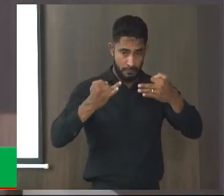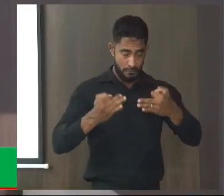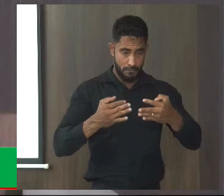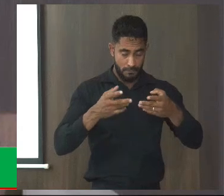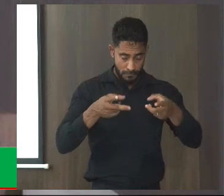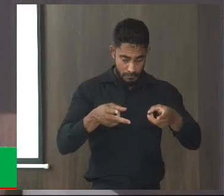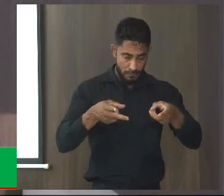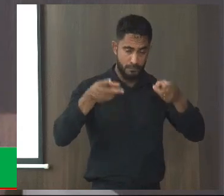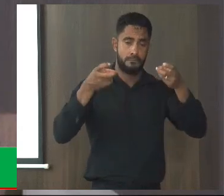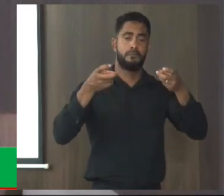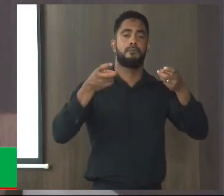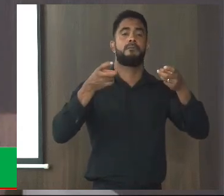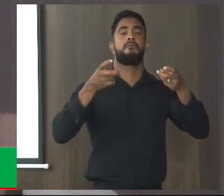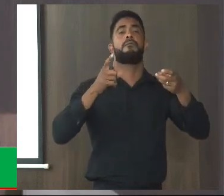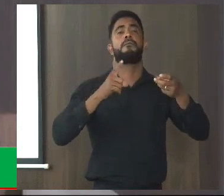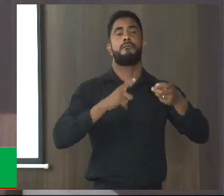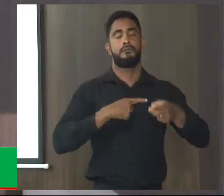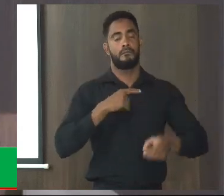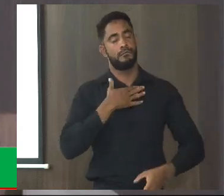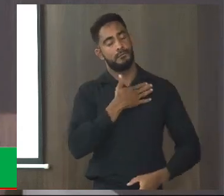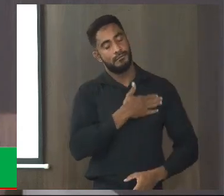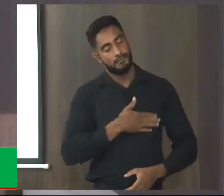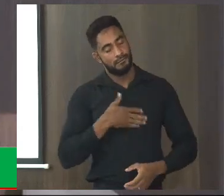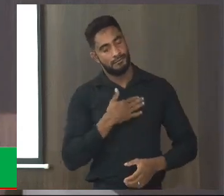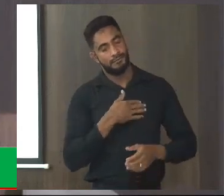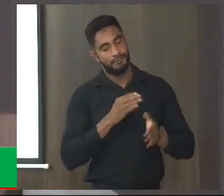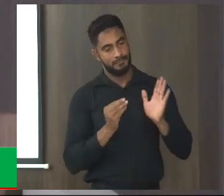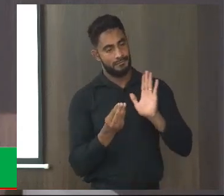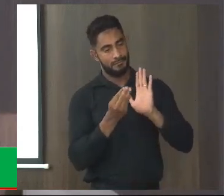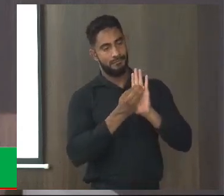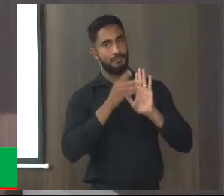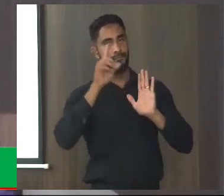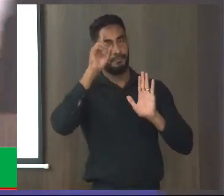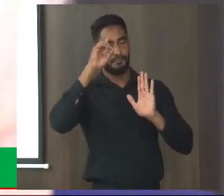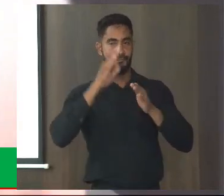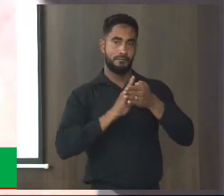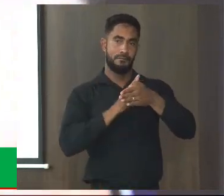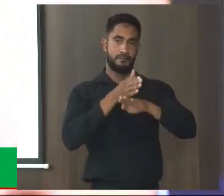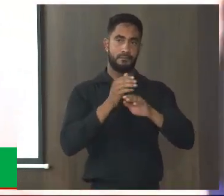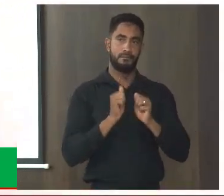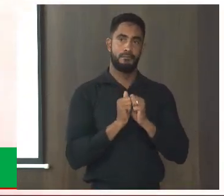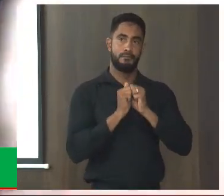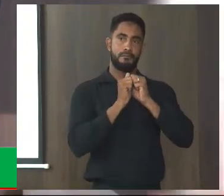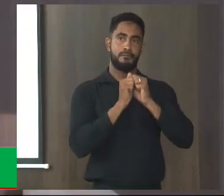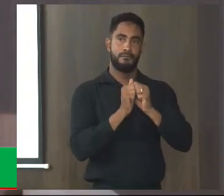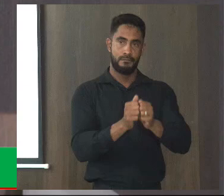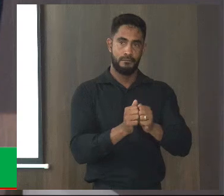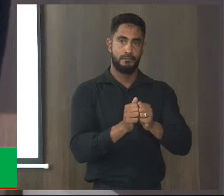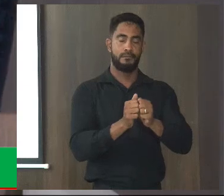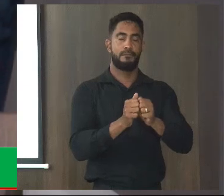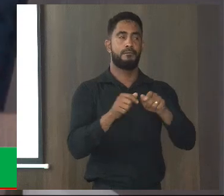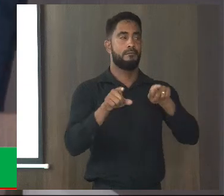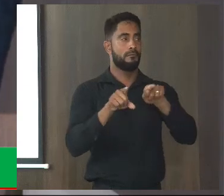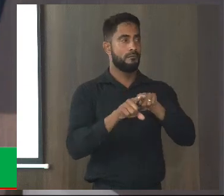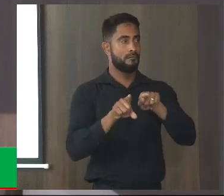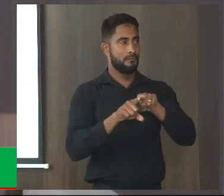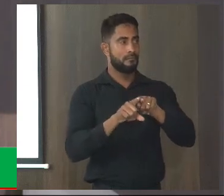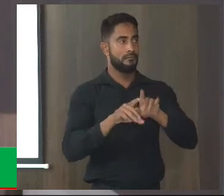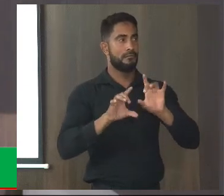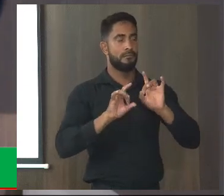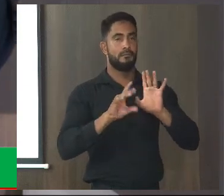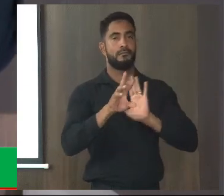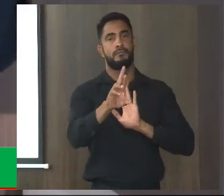ver de perto. Eu tenho o maior prazer de agendar lá e essa pessoa nos acompanhar para também não ficar só